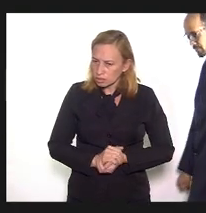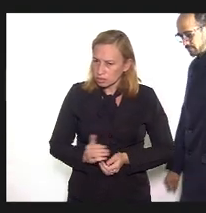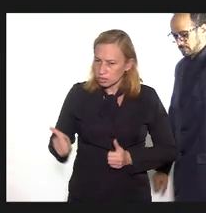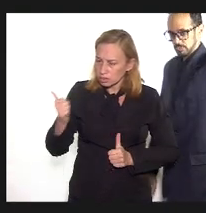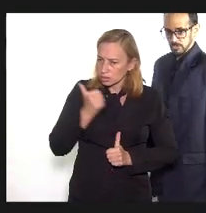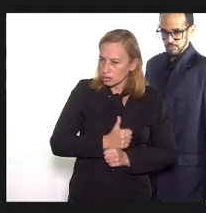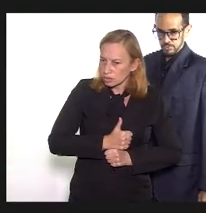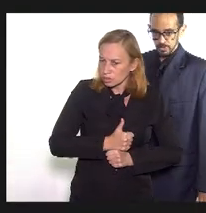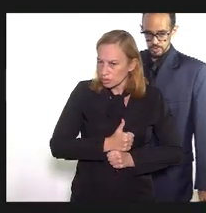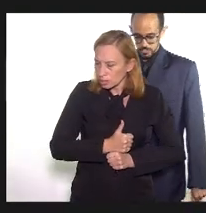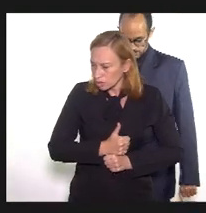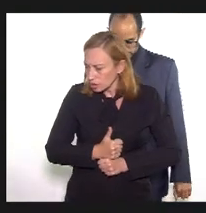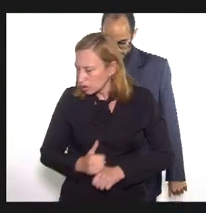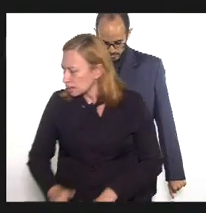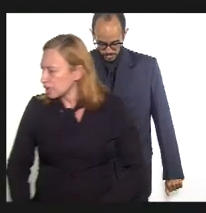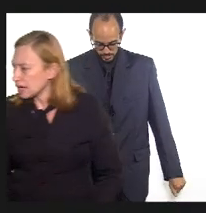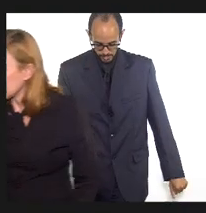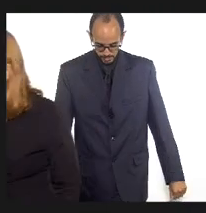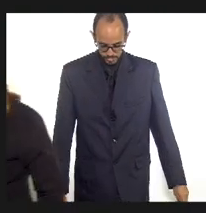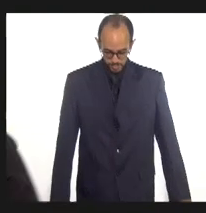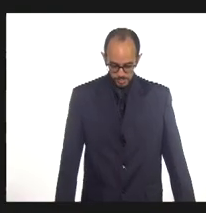estratégico.